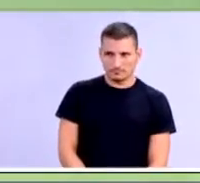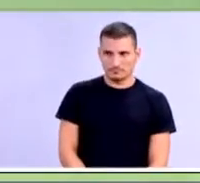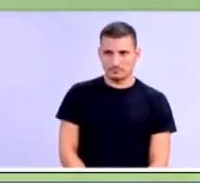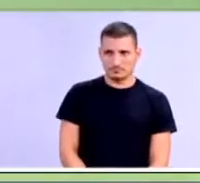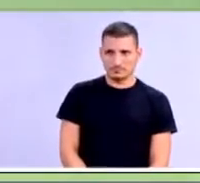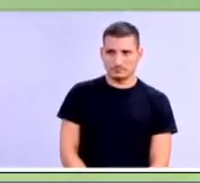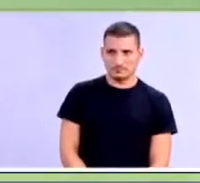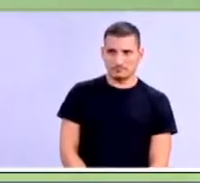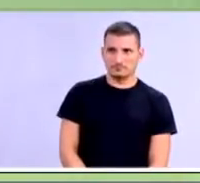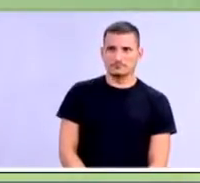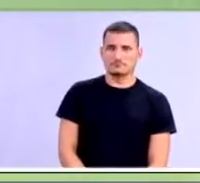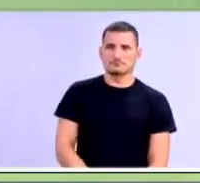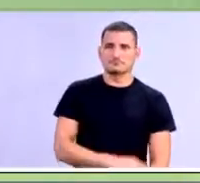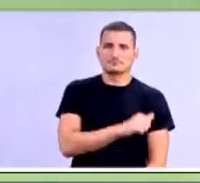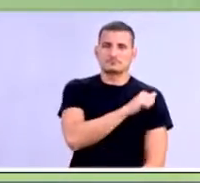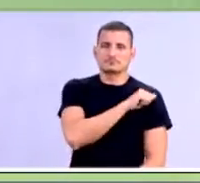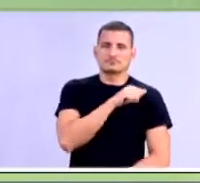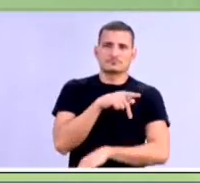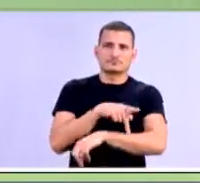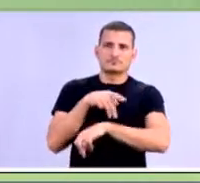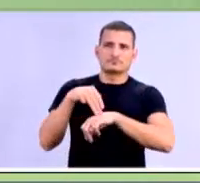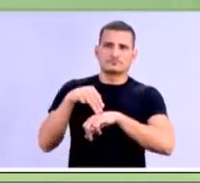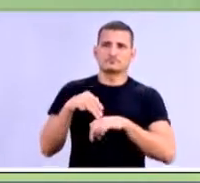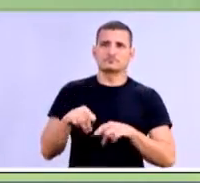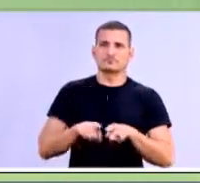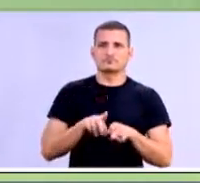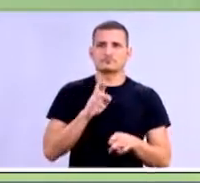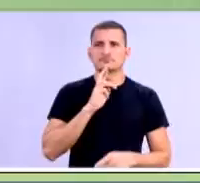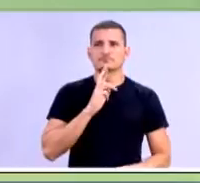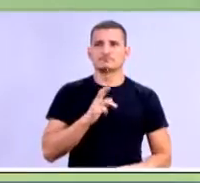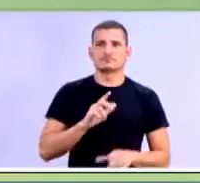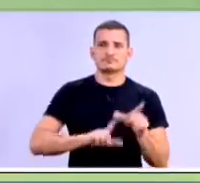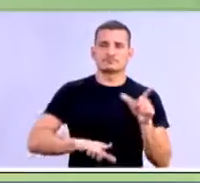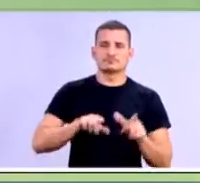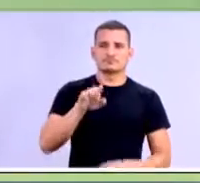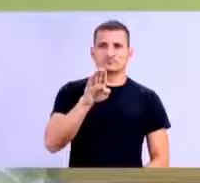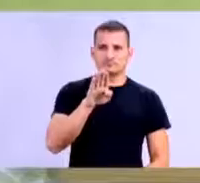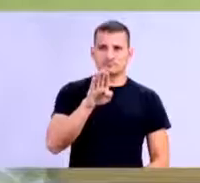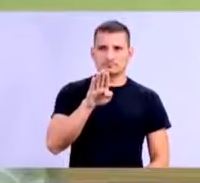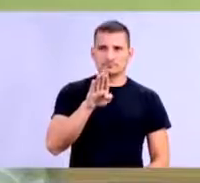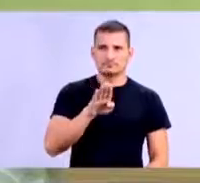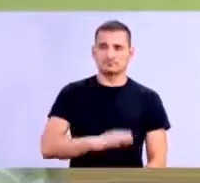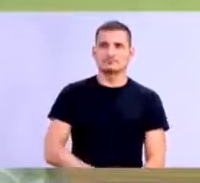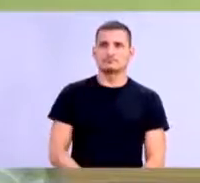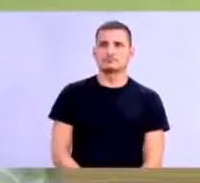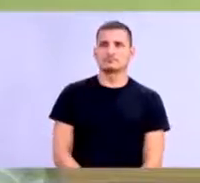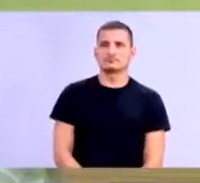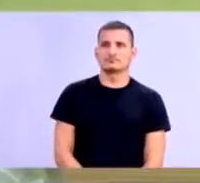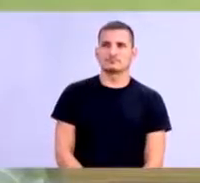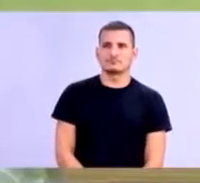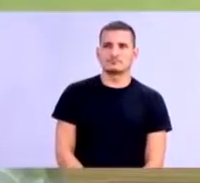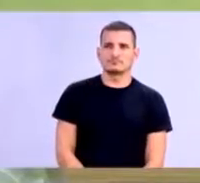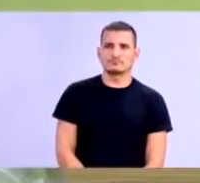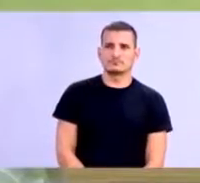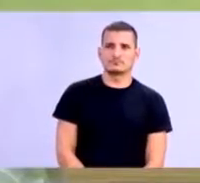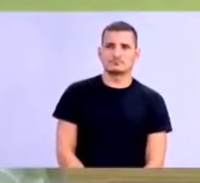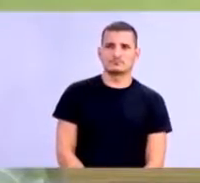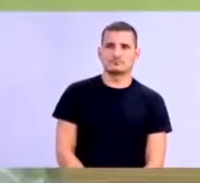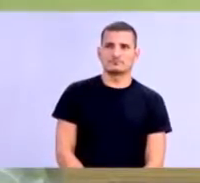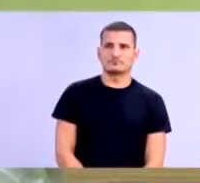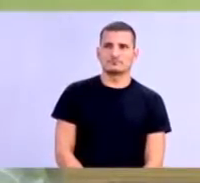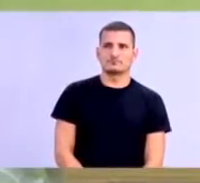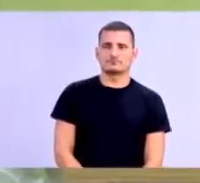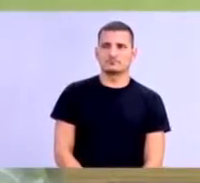os alunos de Presidente Médici também colocaram letra B para a questão 3. E temos